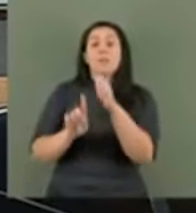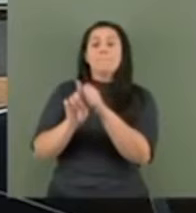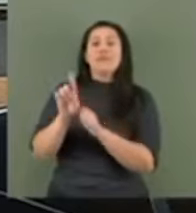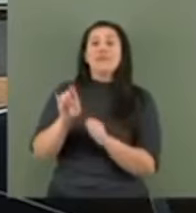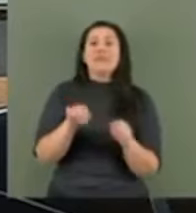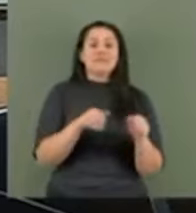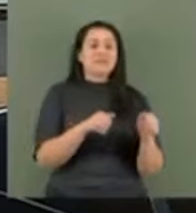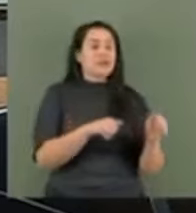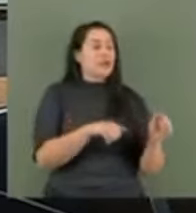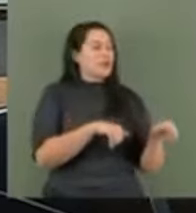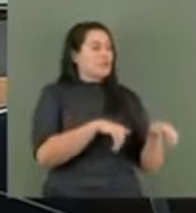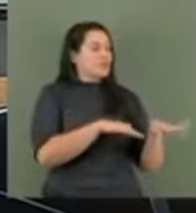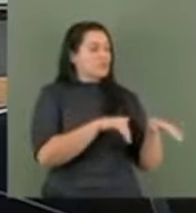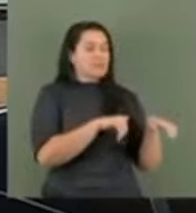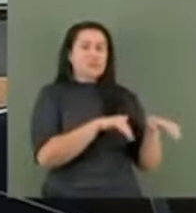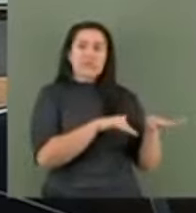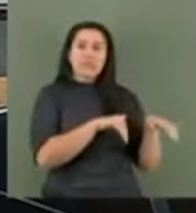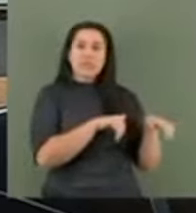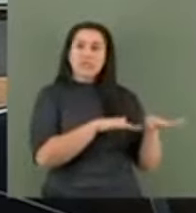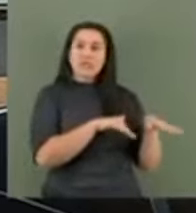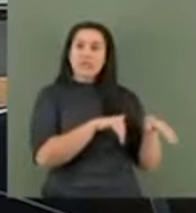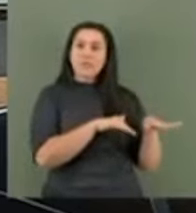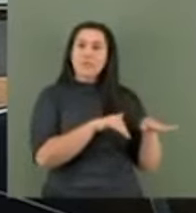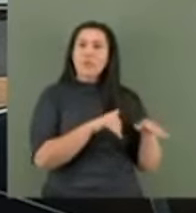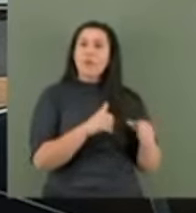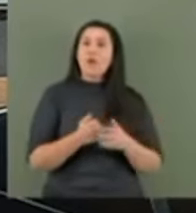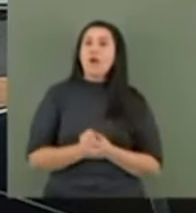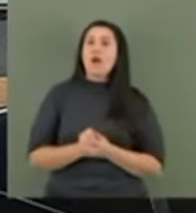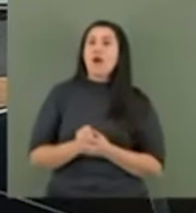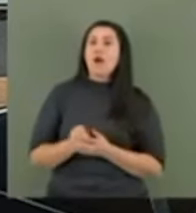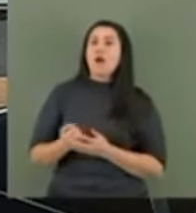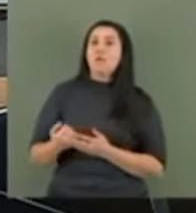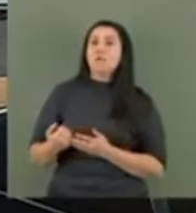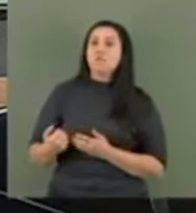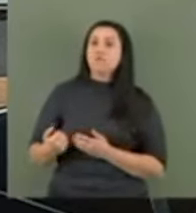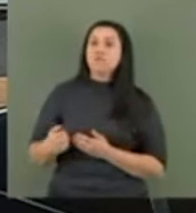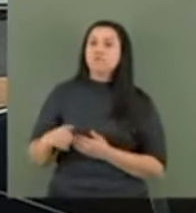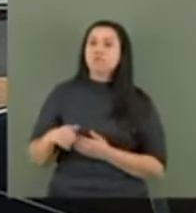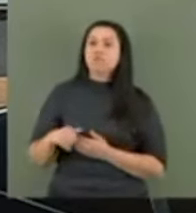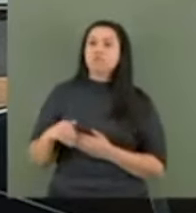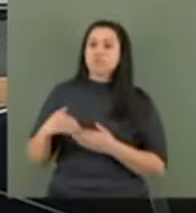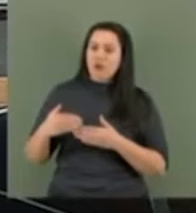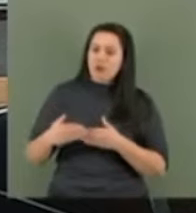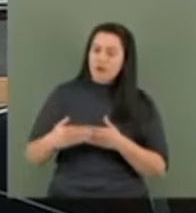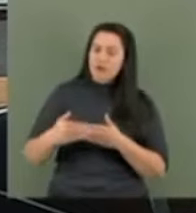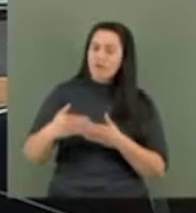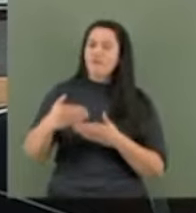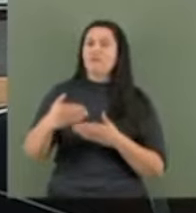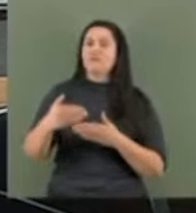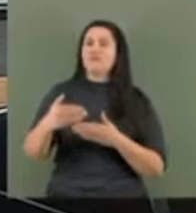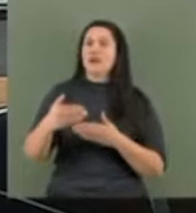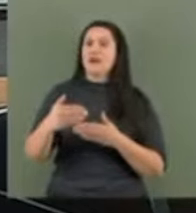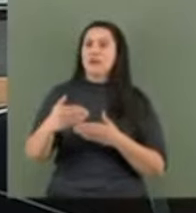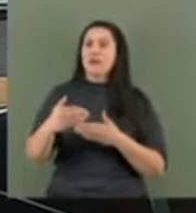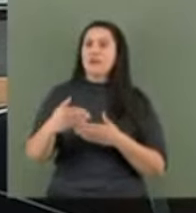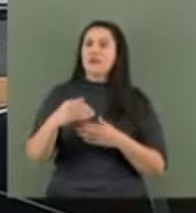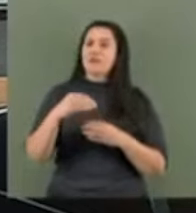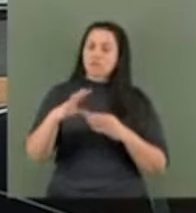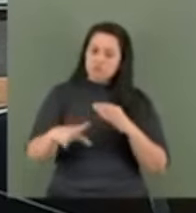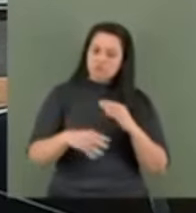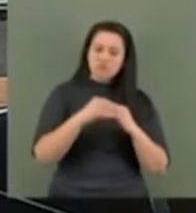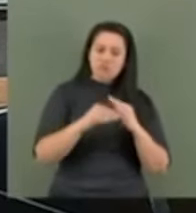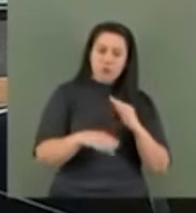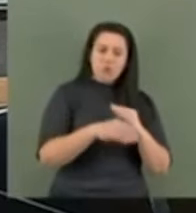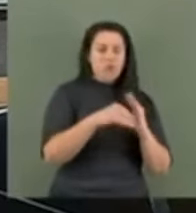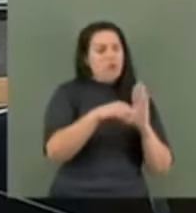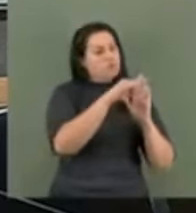uma avançada numa minuta de uma legislação, de regulação, e que isso já possa ser colocado aí